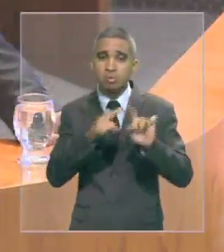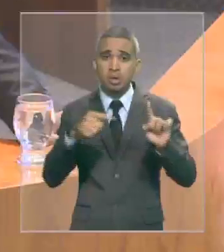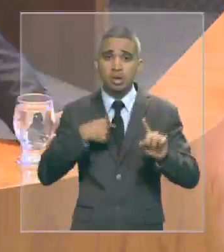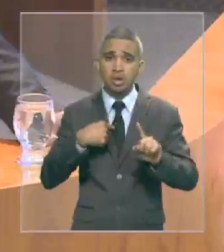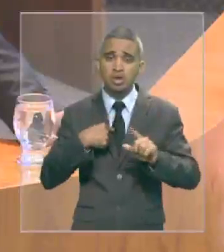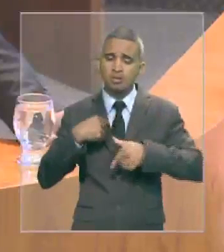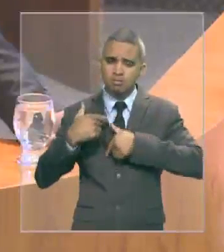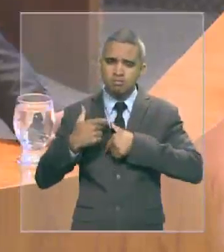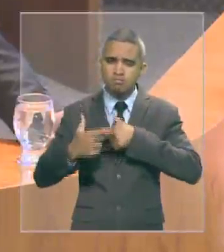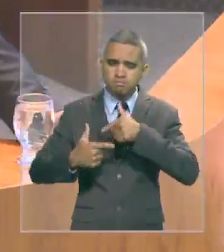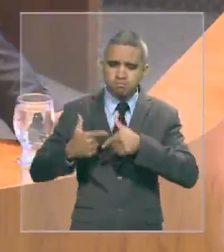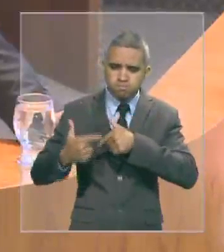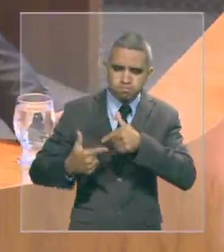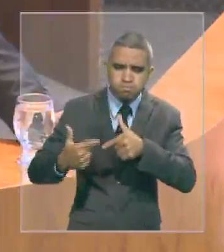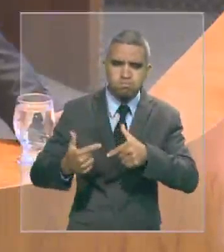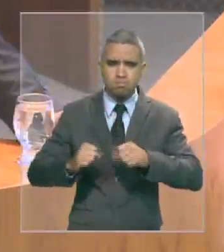esforçado.